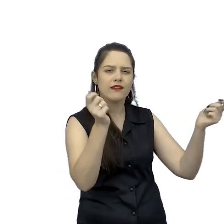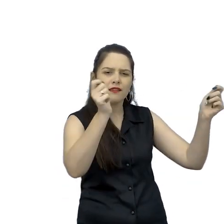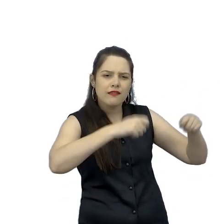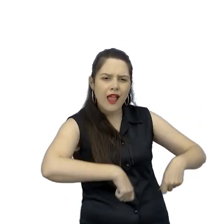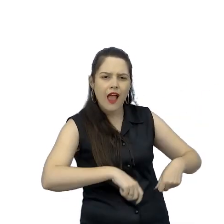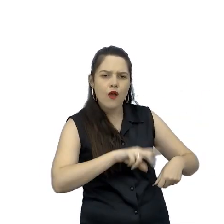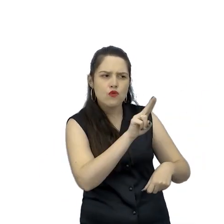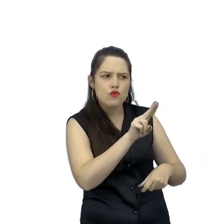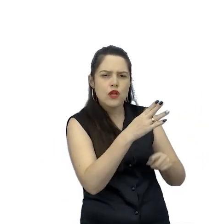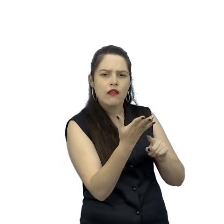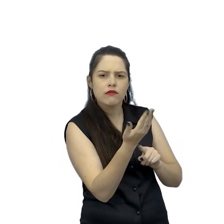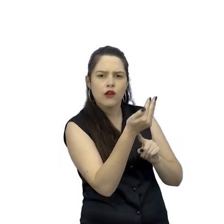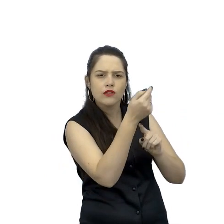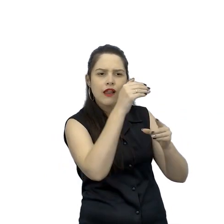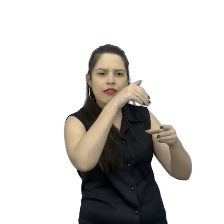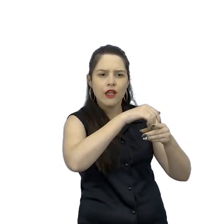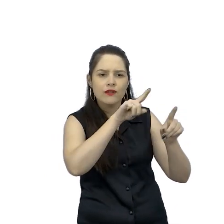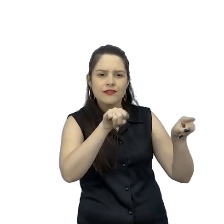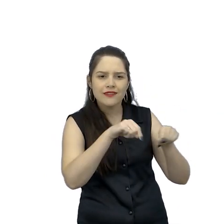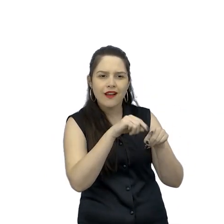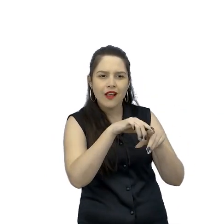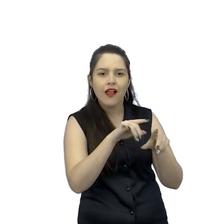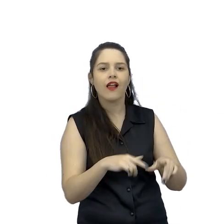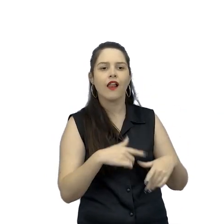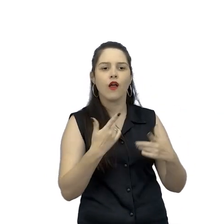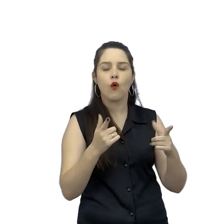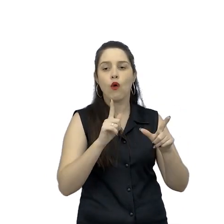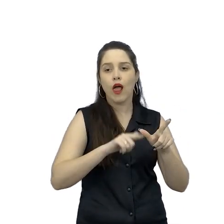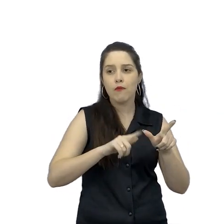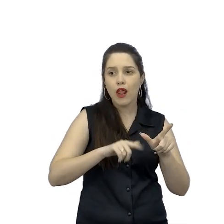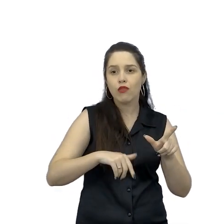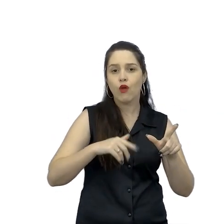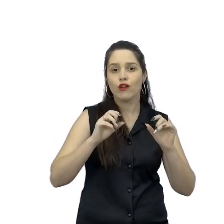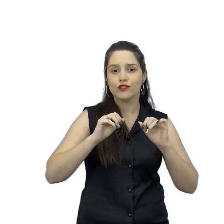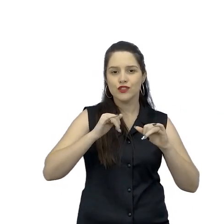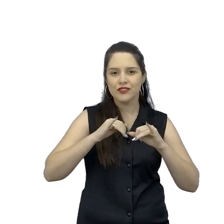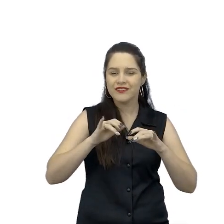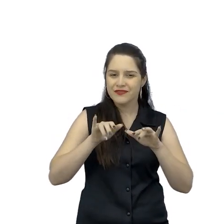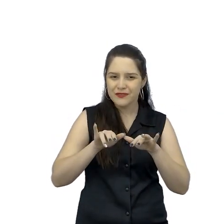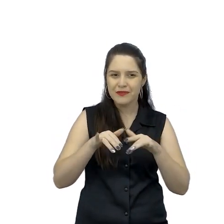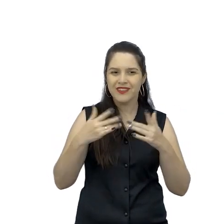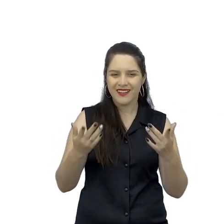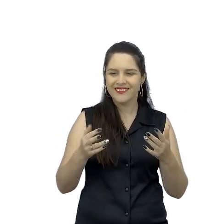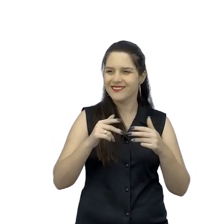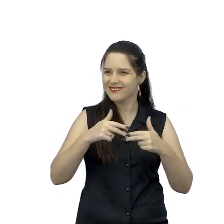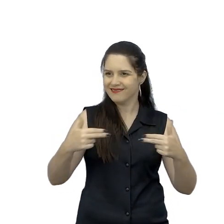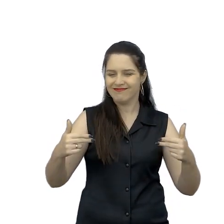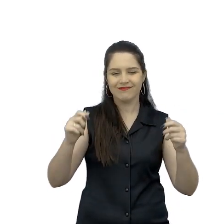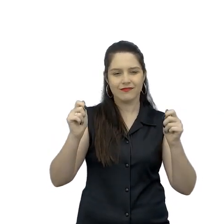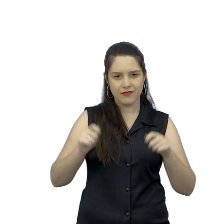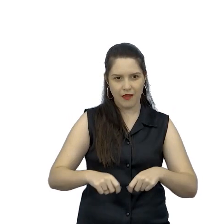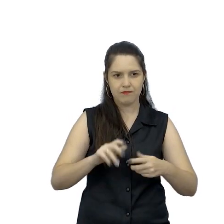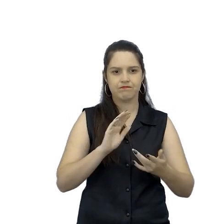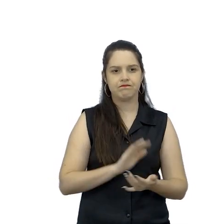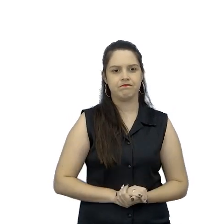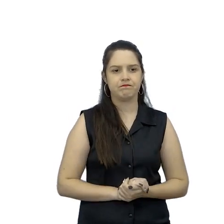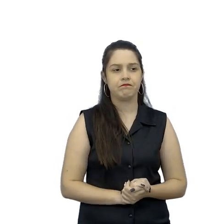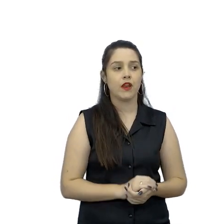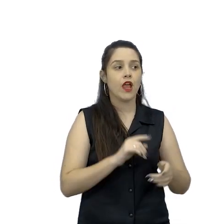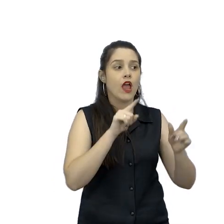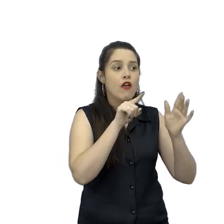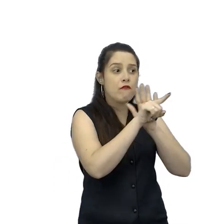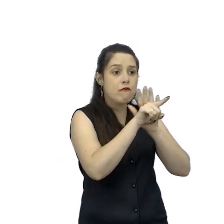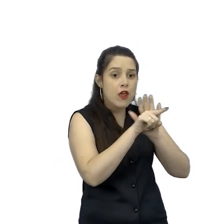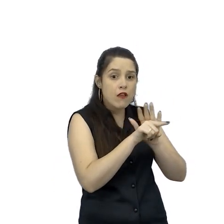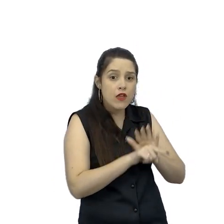uso da tecnologia em sala de aula ou em laboratórios de informática, uso do celular, tablet, computador e etc.